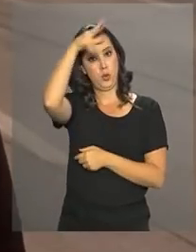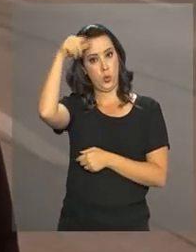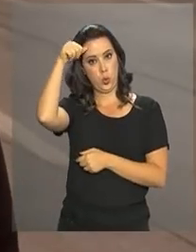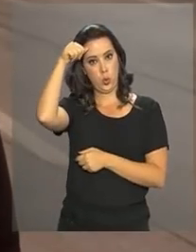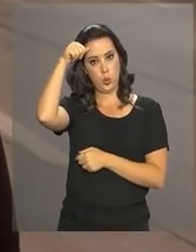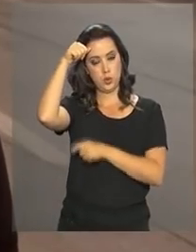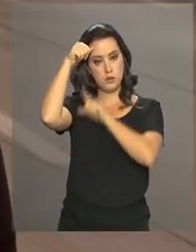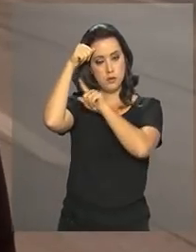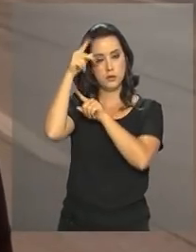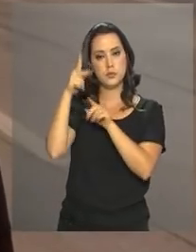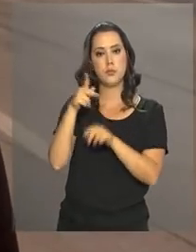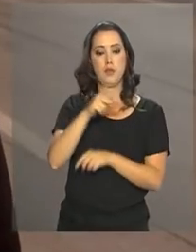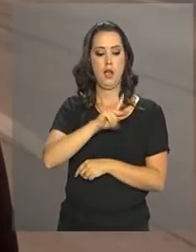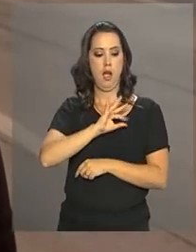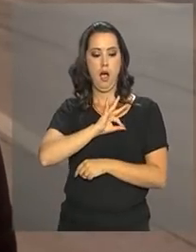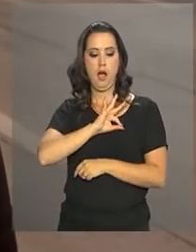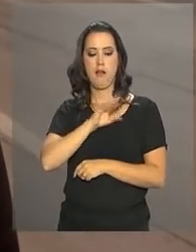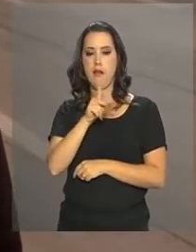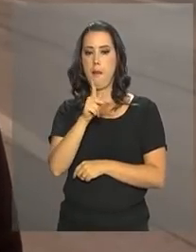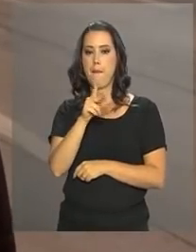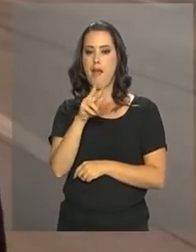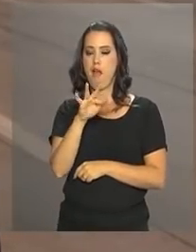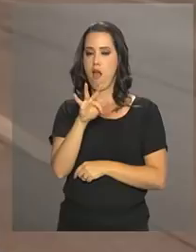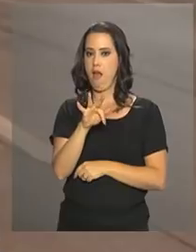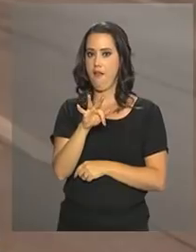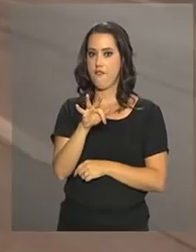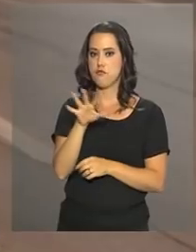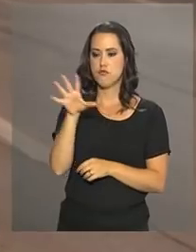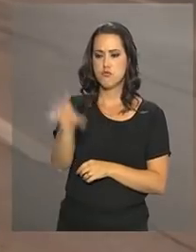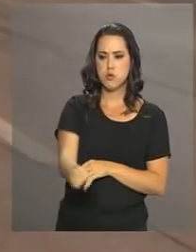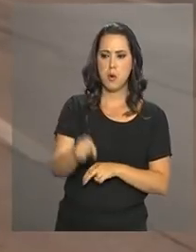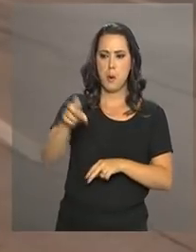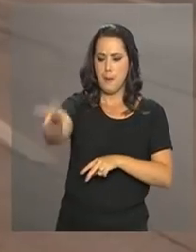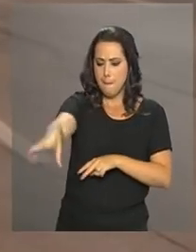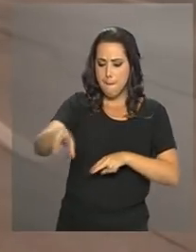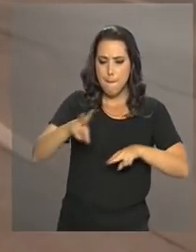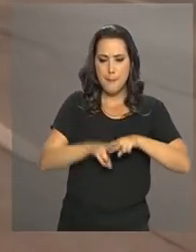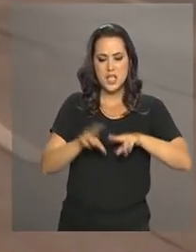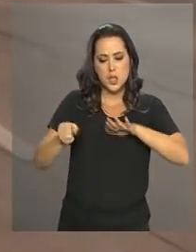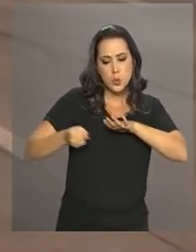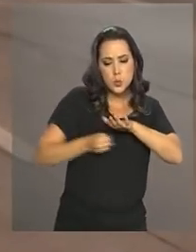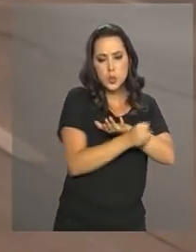exemplo, a PRF prendeu 3 homens transportando uma quantia de mais de